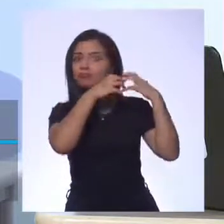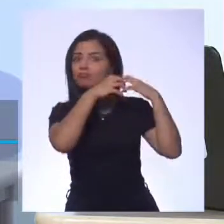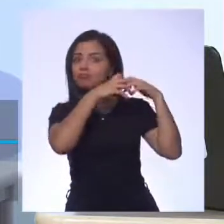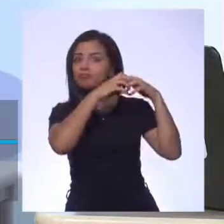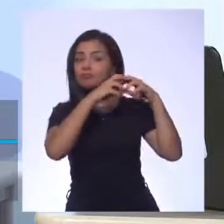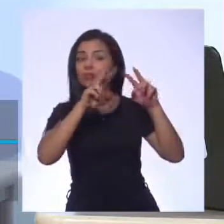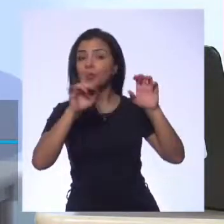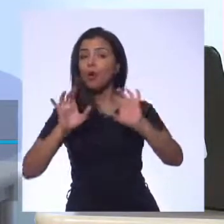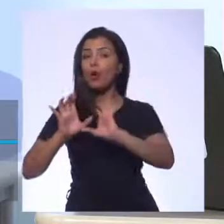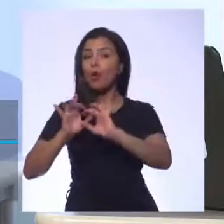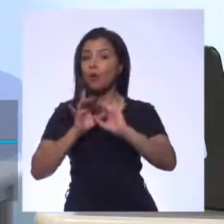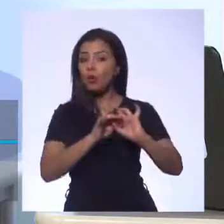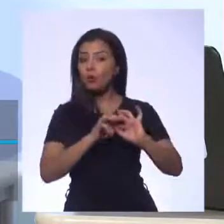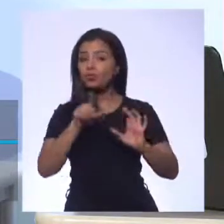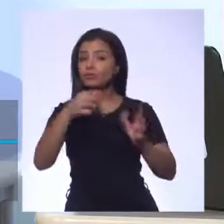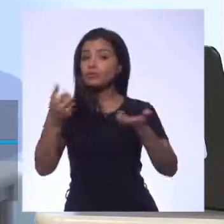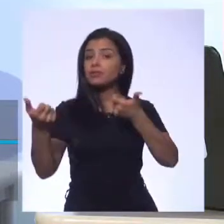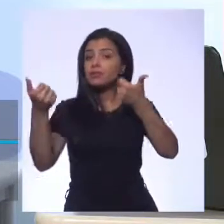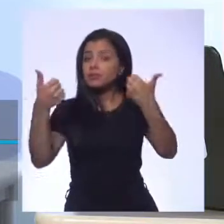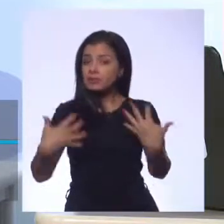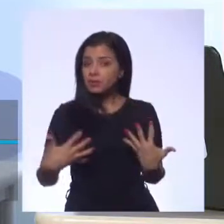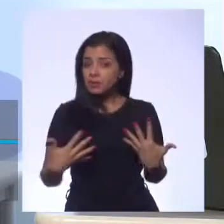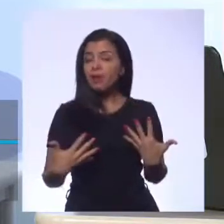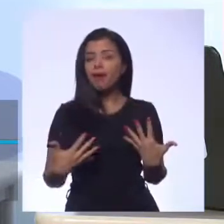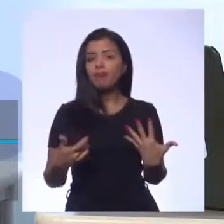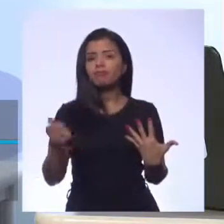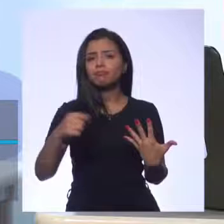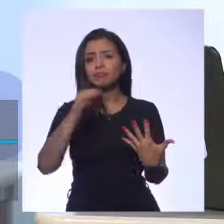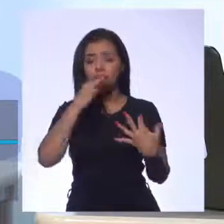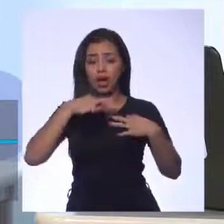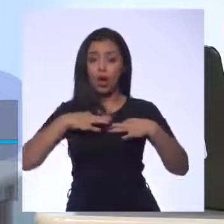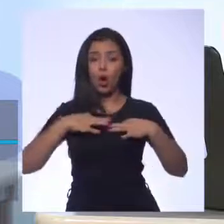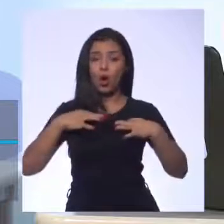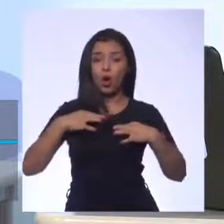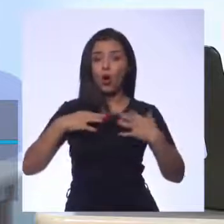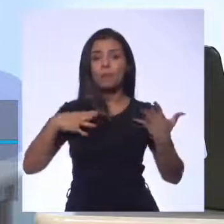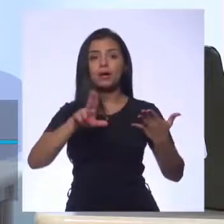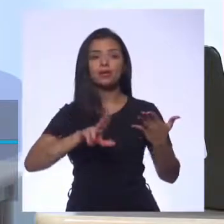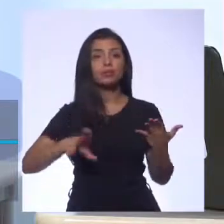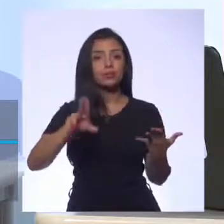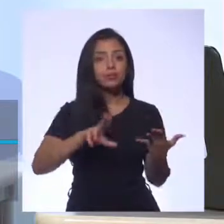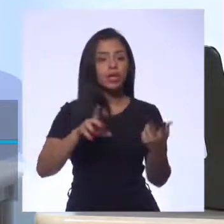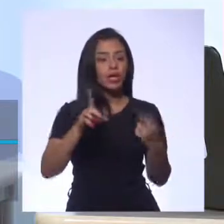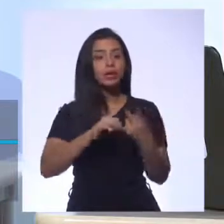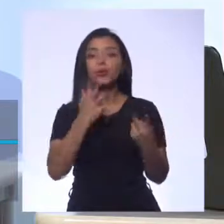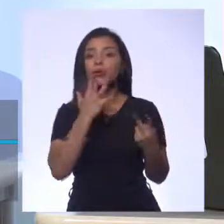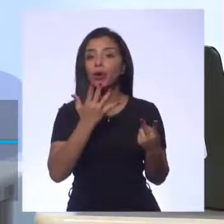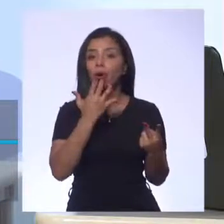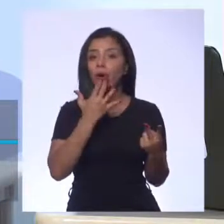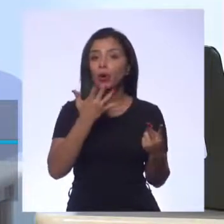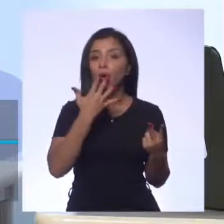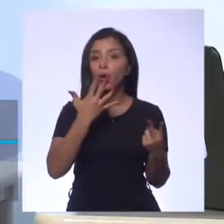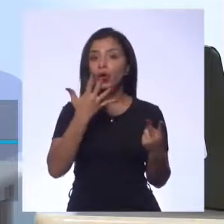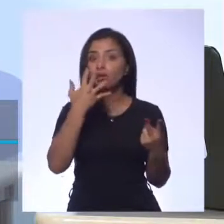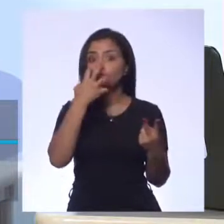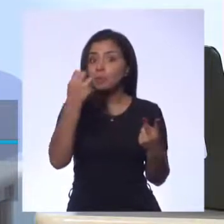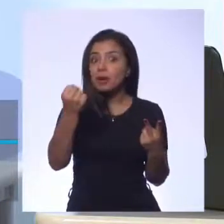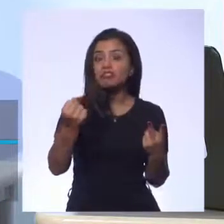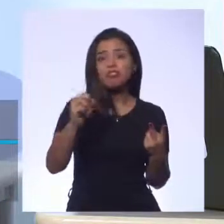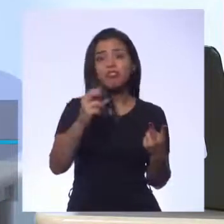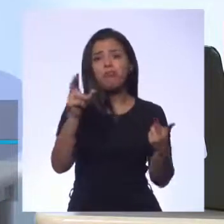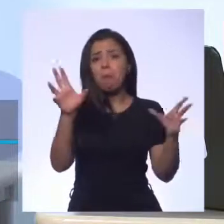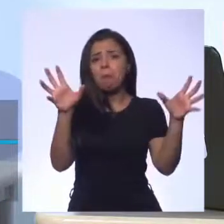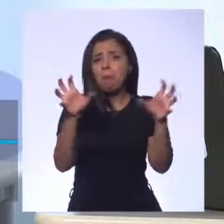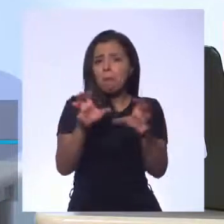Então, se fosse descrever, vocês falariam, então, as roupas que as pessoas estão usando, as cores, se são cores chamativas ou não, se são cores